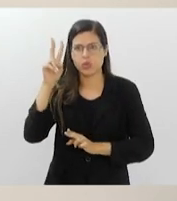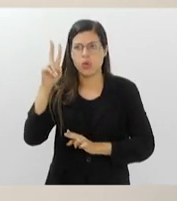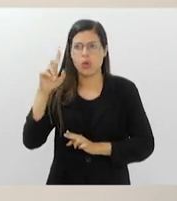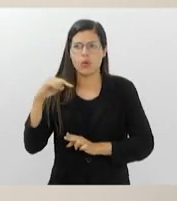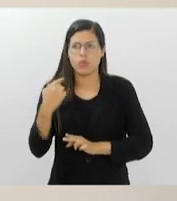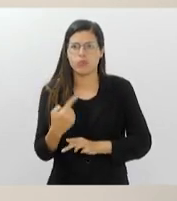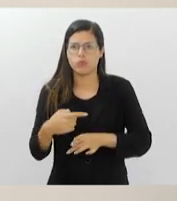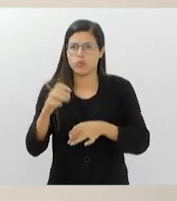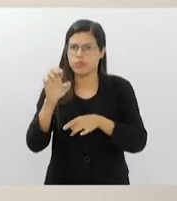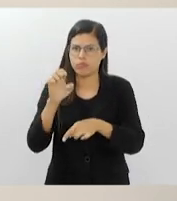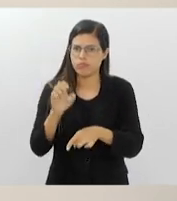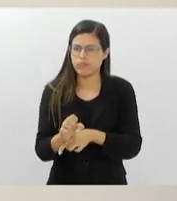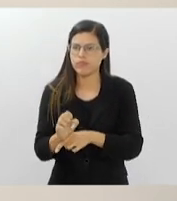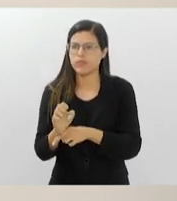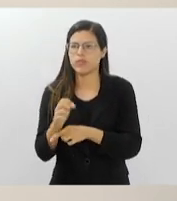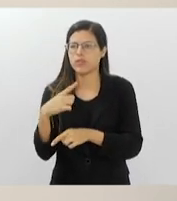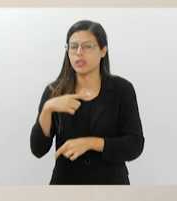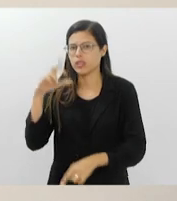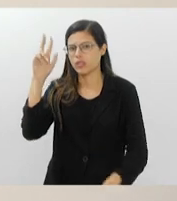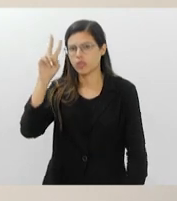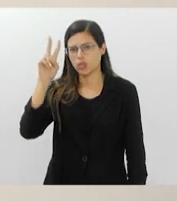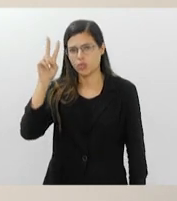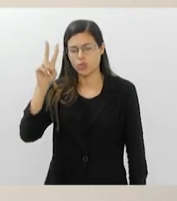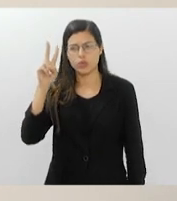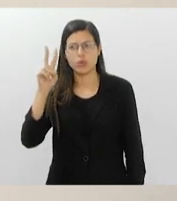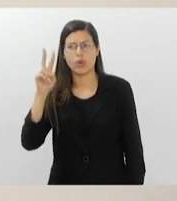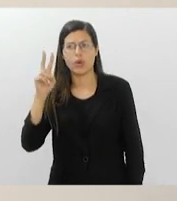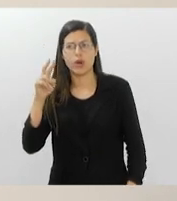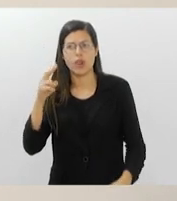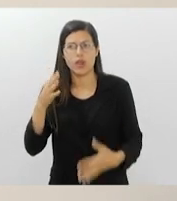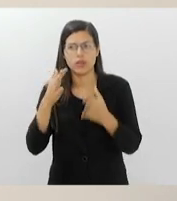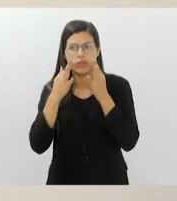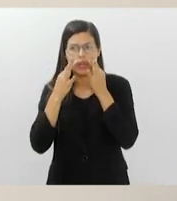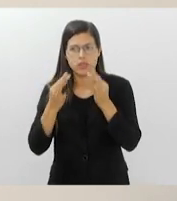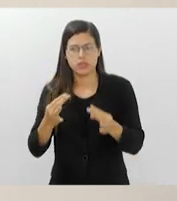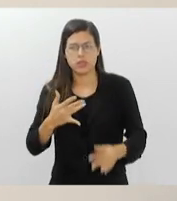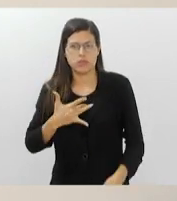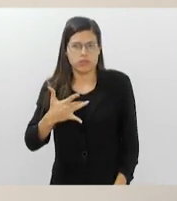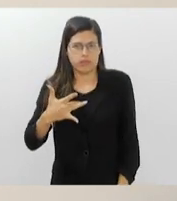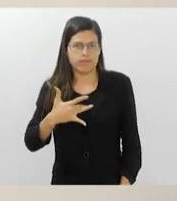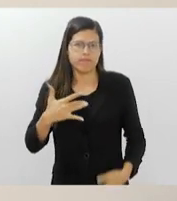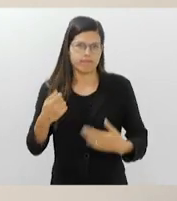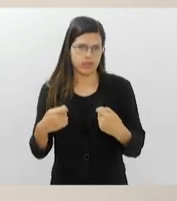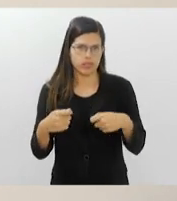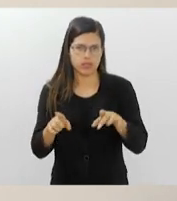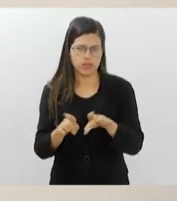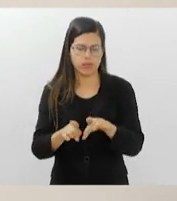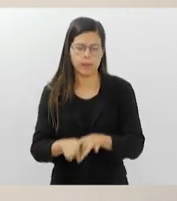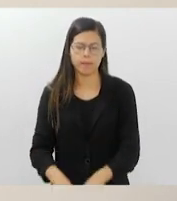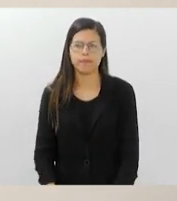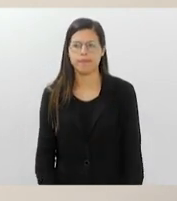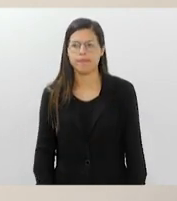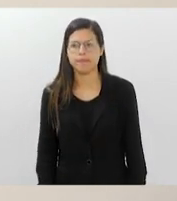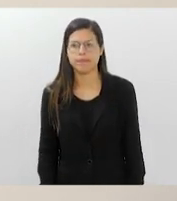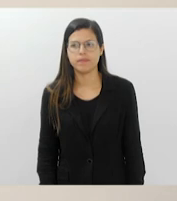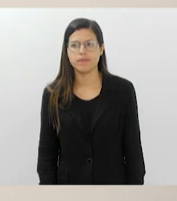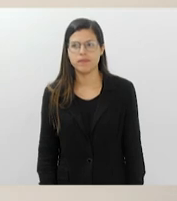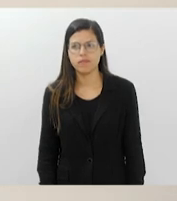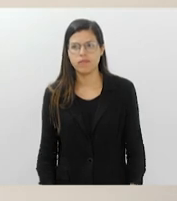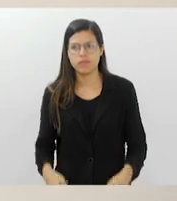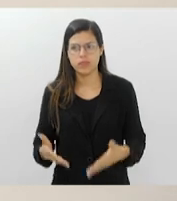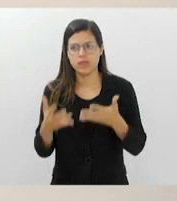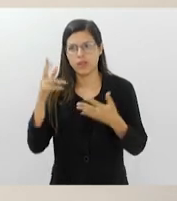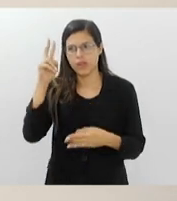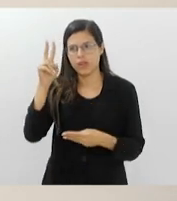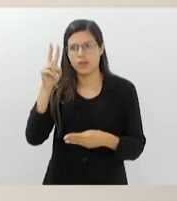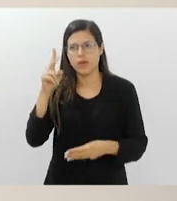estado tem essa história a nossa cidadania tem essa história e a atenção à tuberculose não podia ser diferente e queria lembrar também que a gente